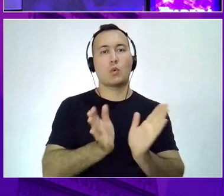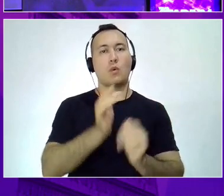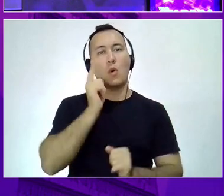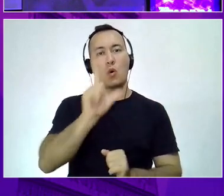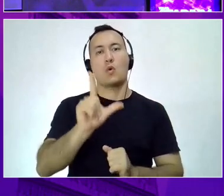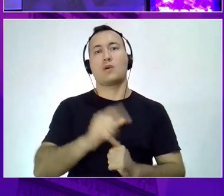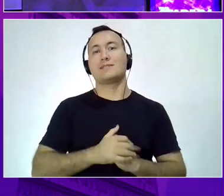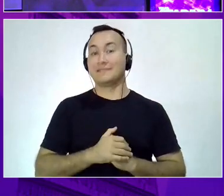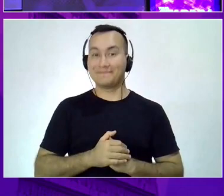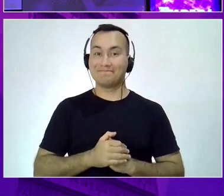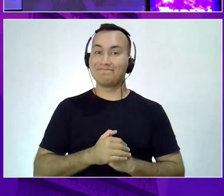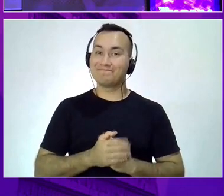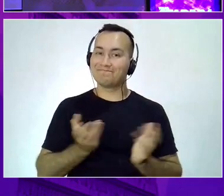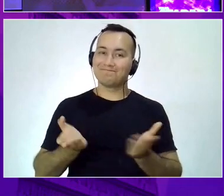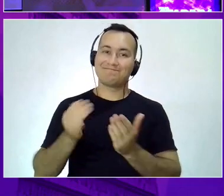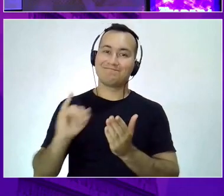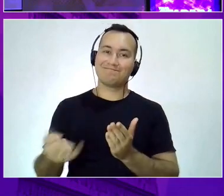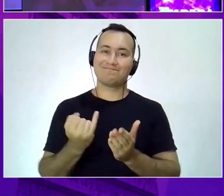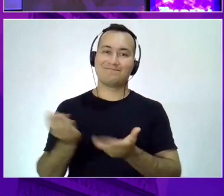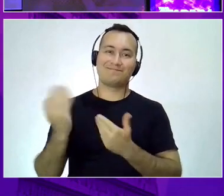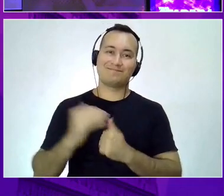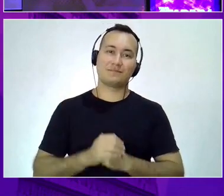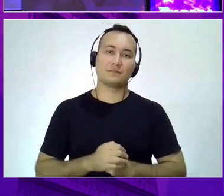casezinho bem bacana para vocês experimentarem depois.